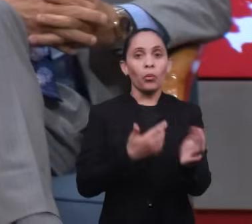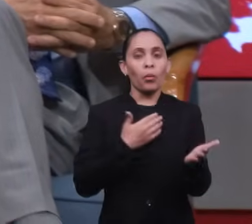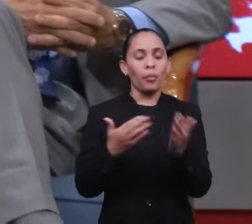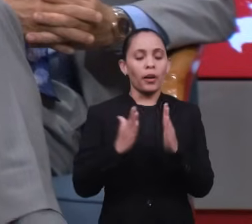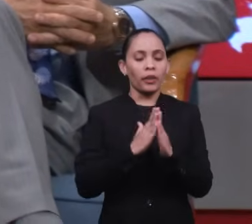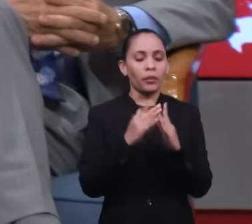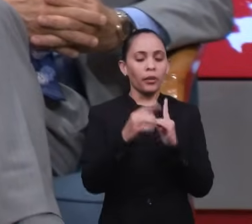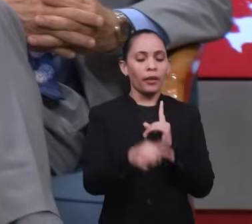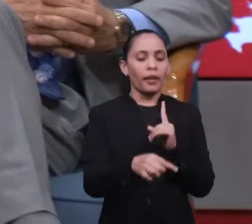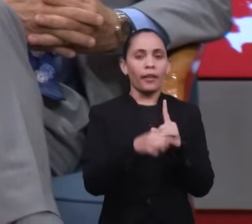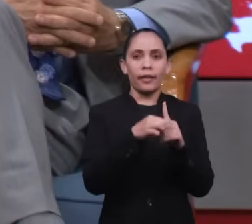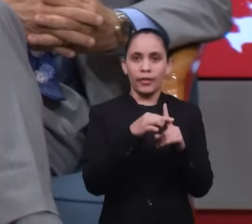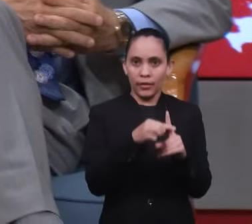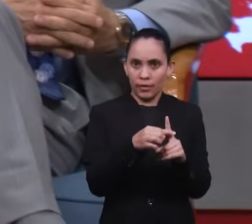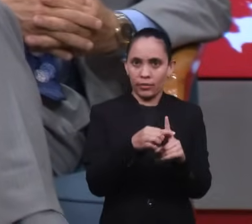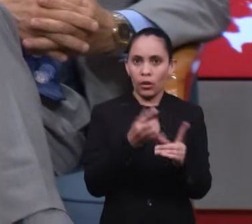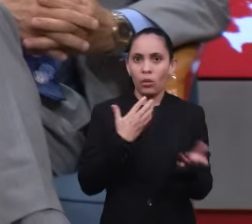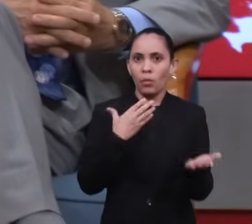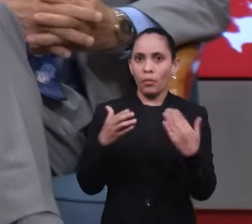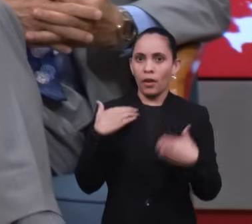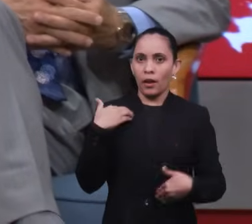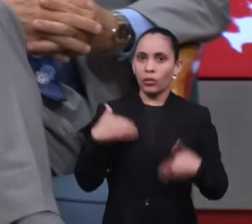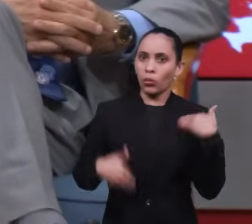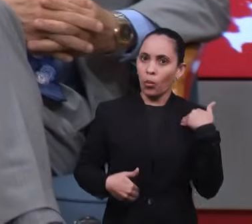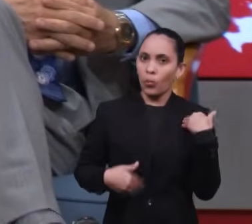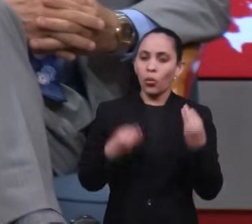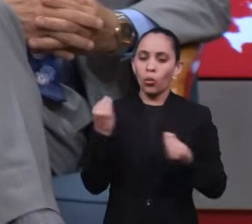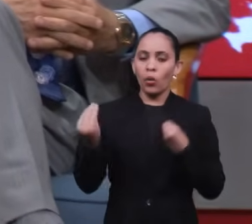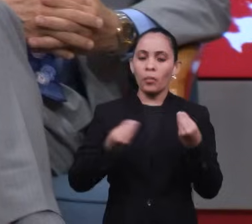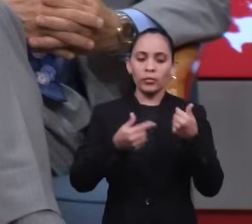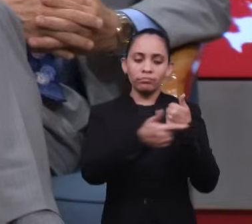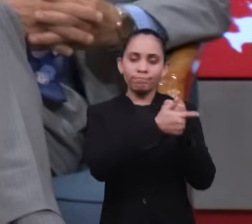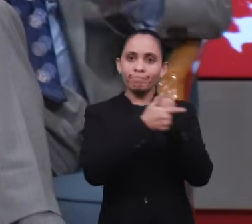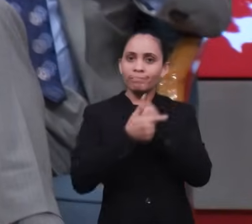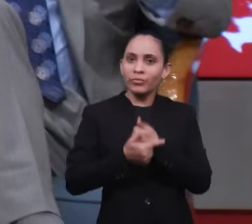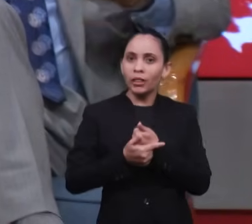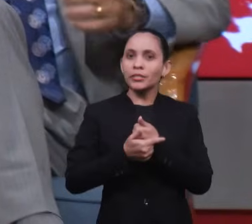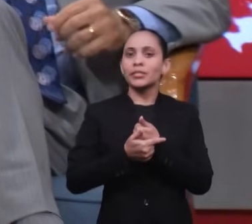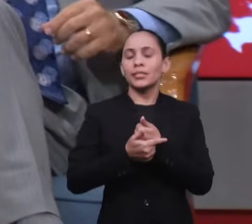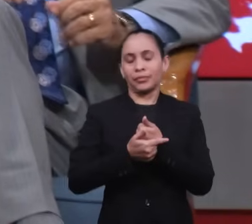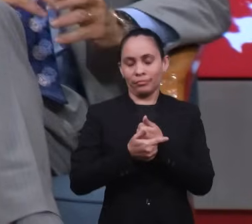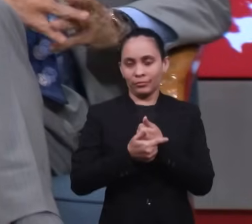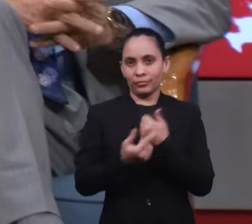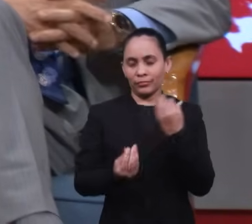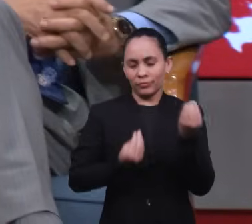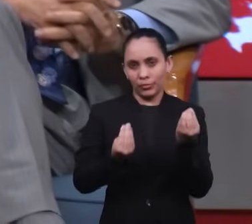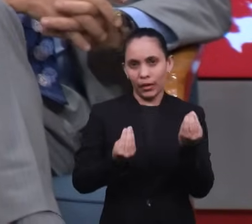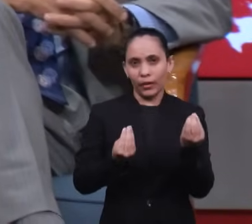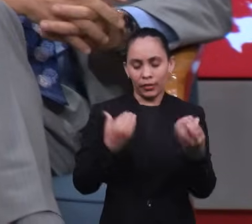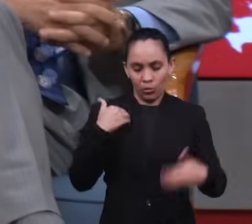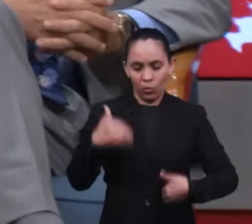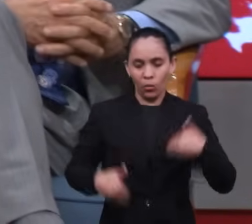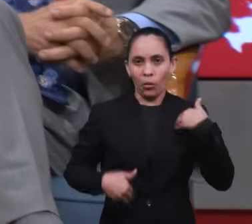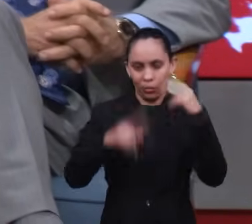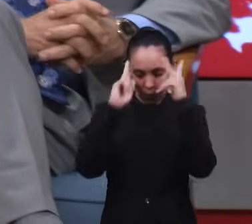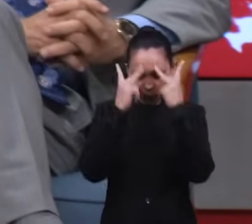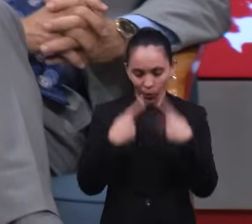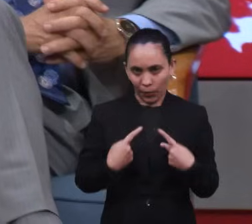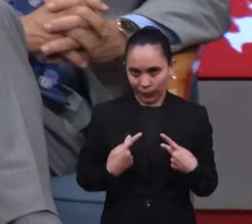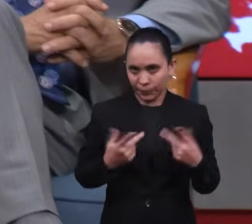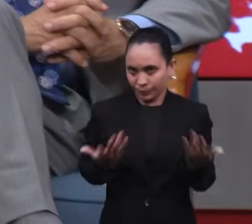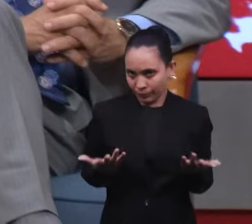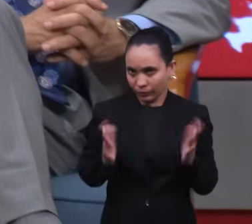esse relato, mostrando, falando da igreja, do funcionamento da igreja como um corpo